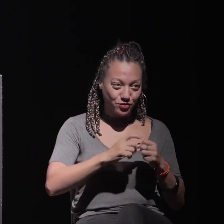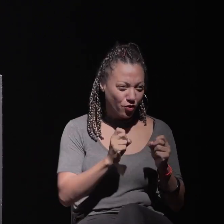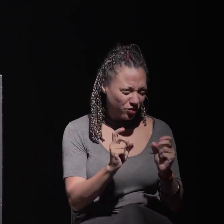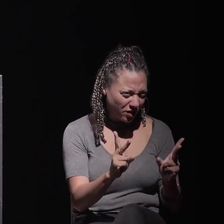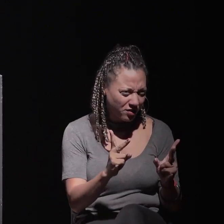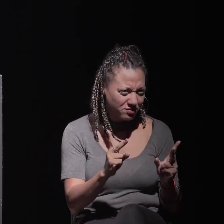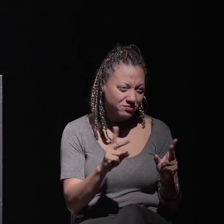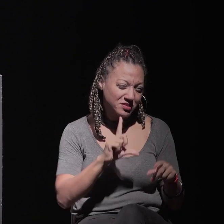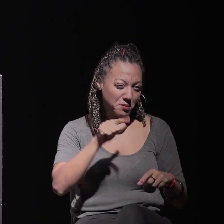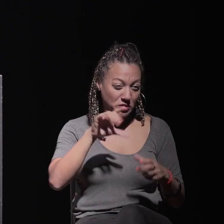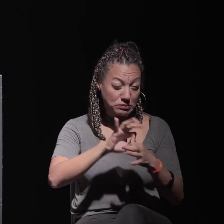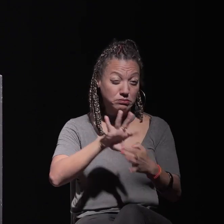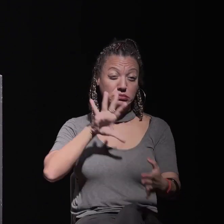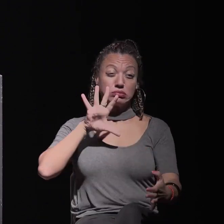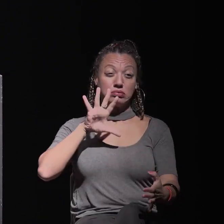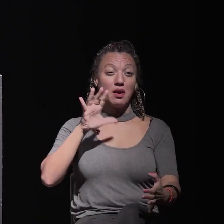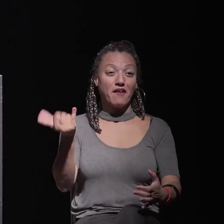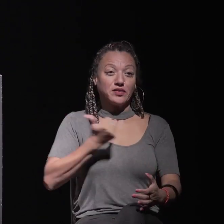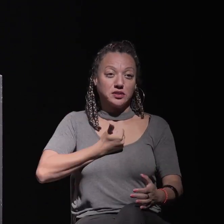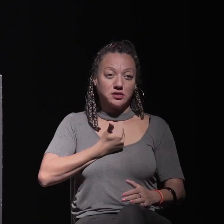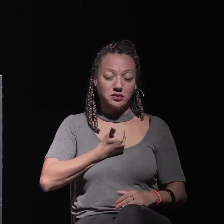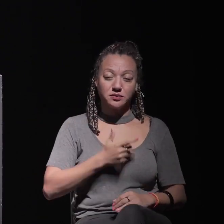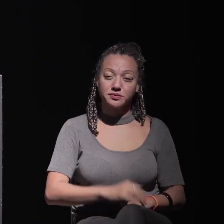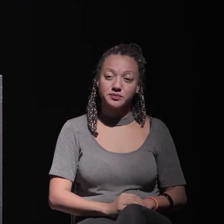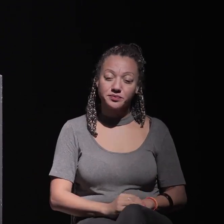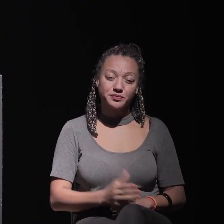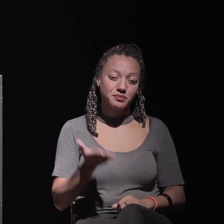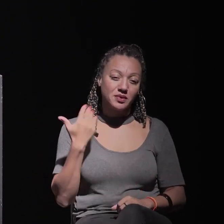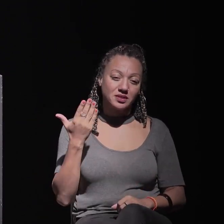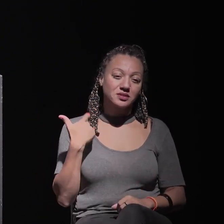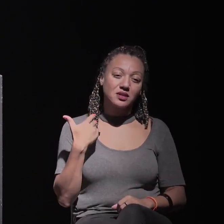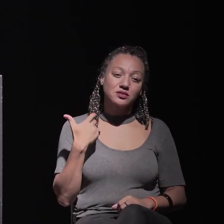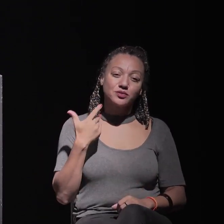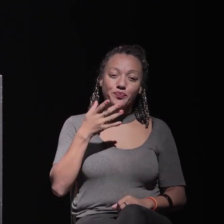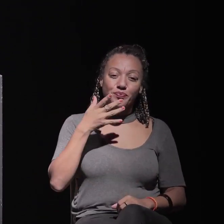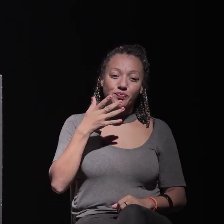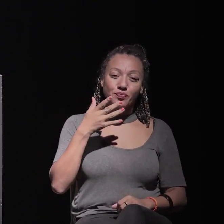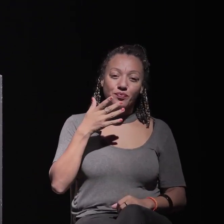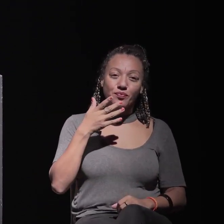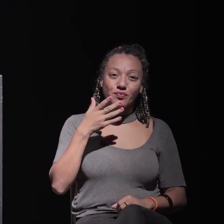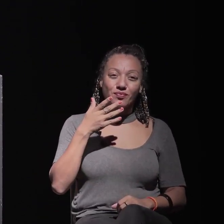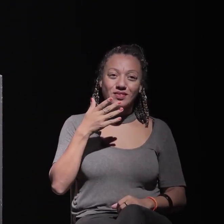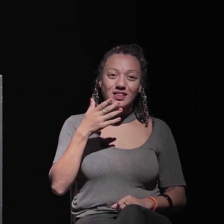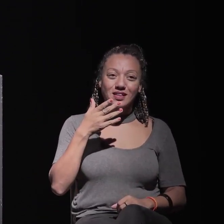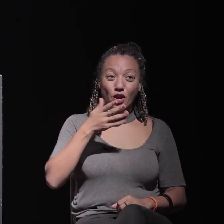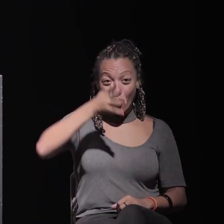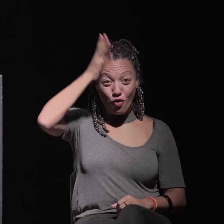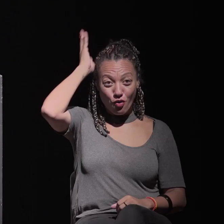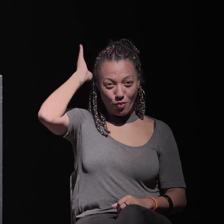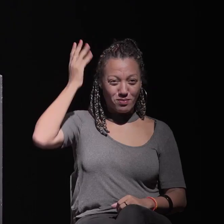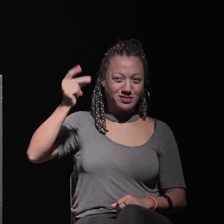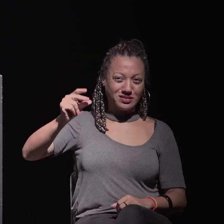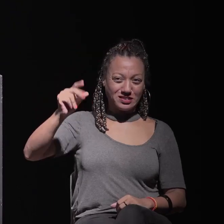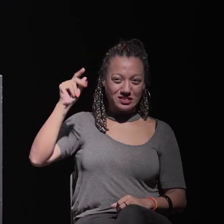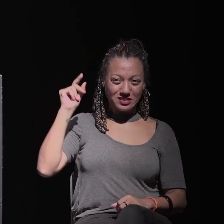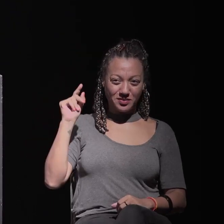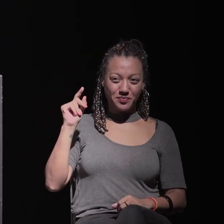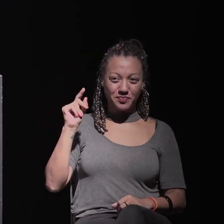Roma Antiga, tinha uma imperatriz, façamos a correção, chamada Heliogábalo.